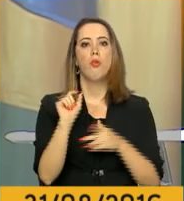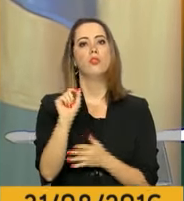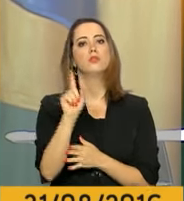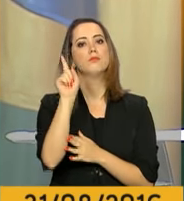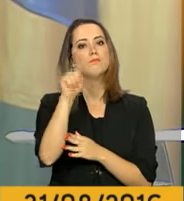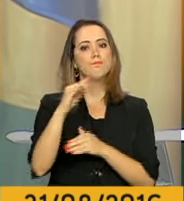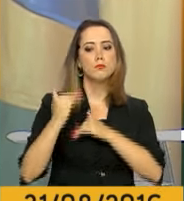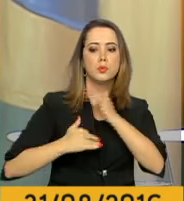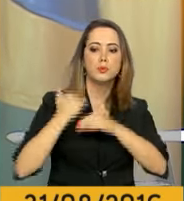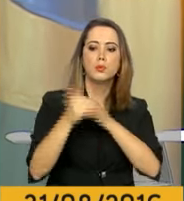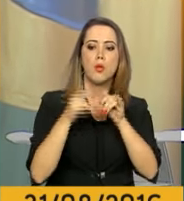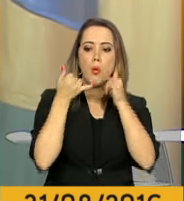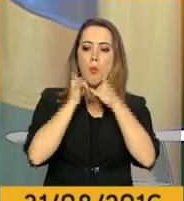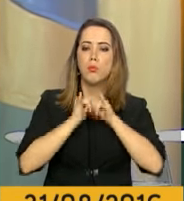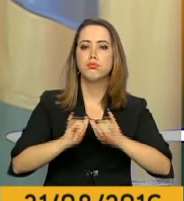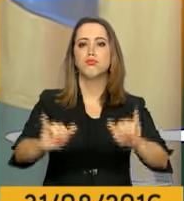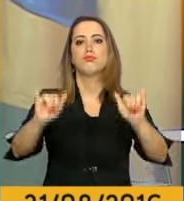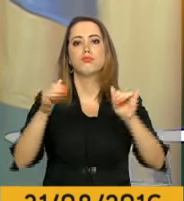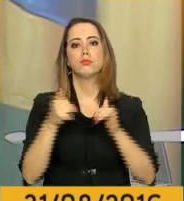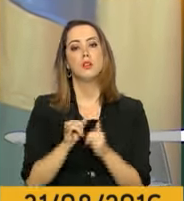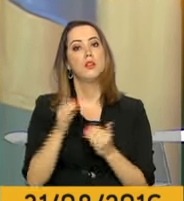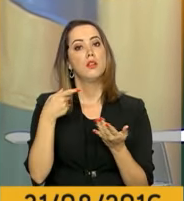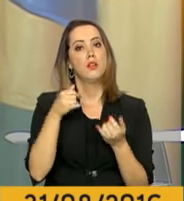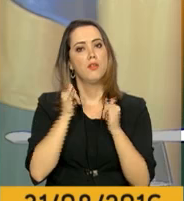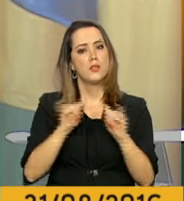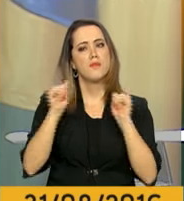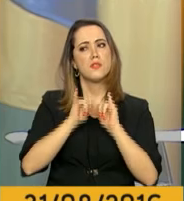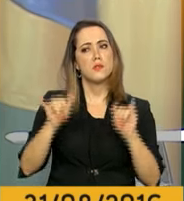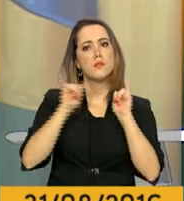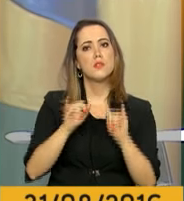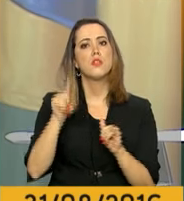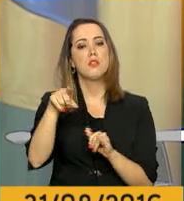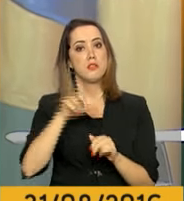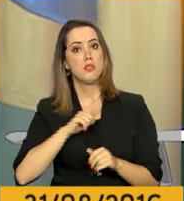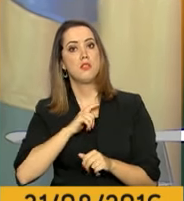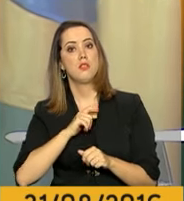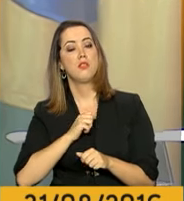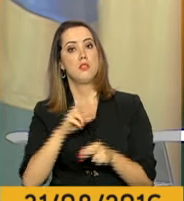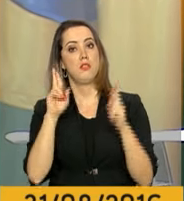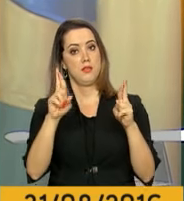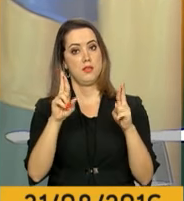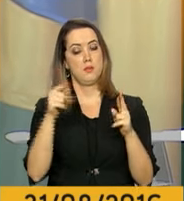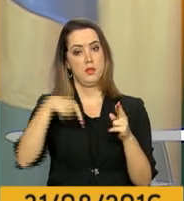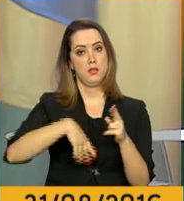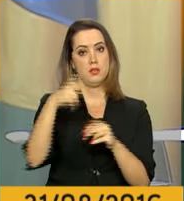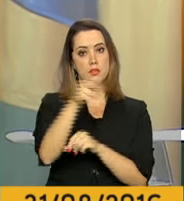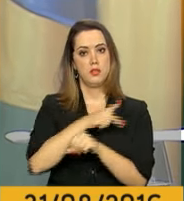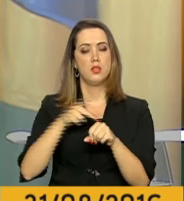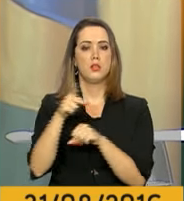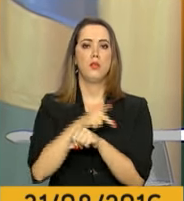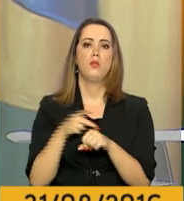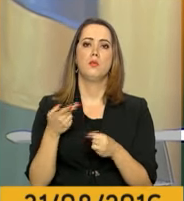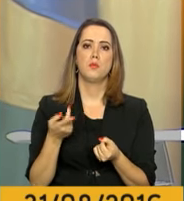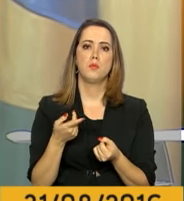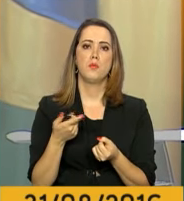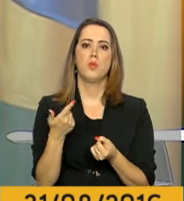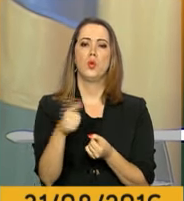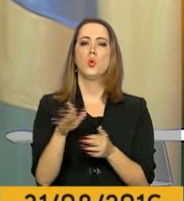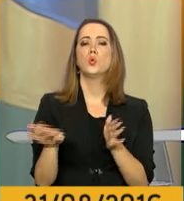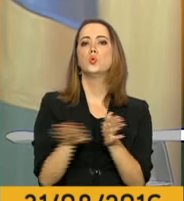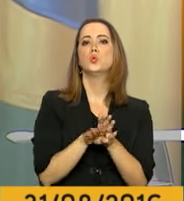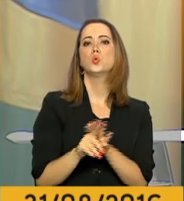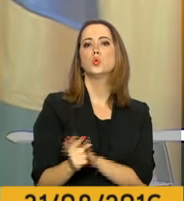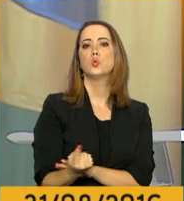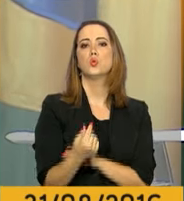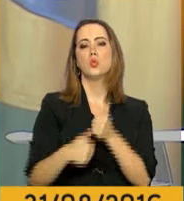ser repercutido, tem que reverberar isso para mostrar, olha, há uma esperança do país, não é? Não chegou